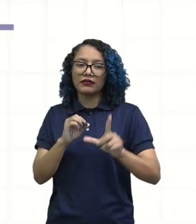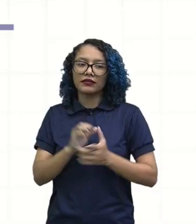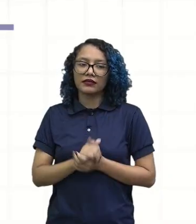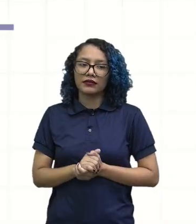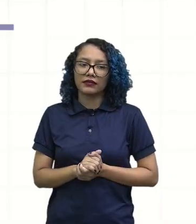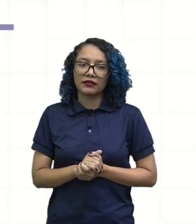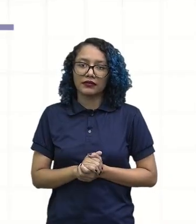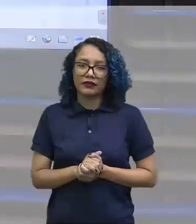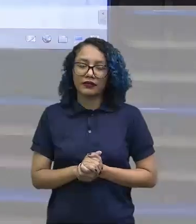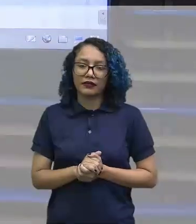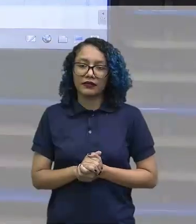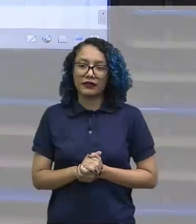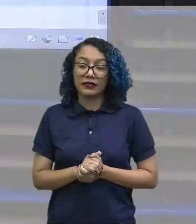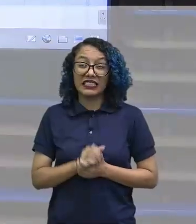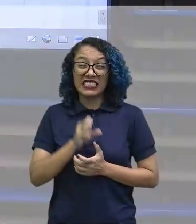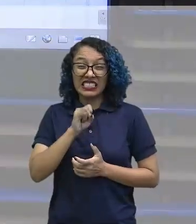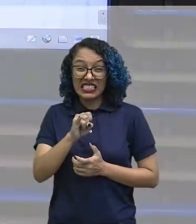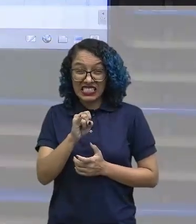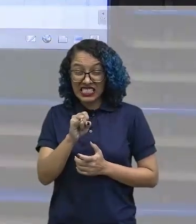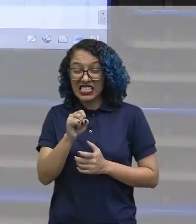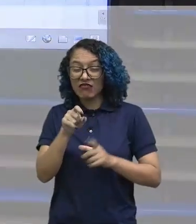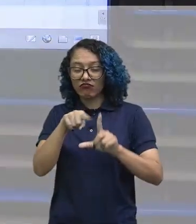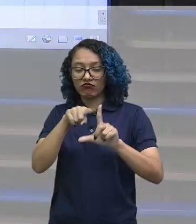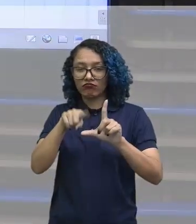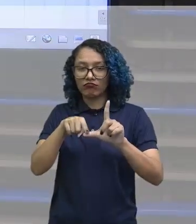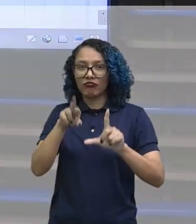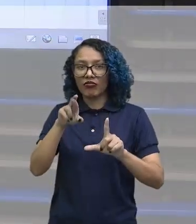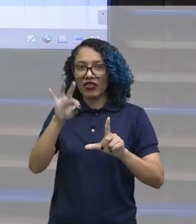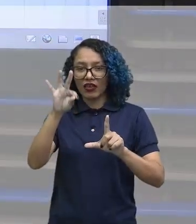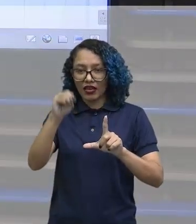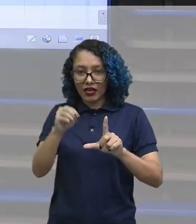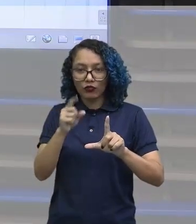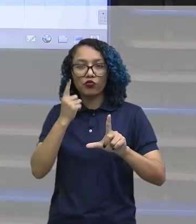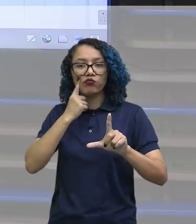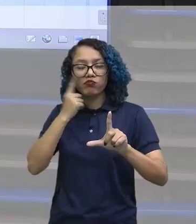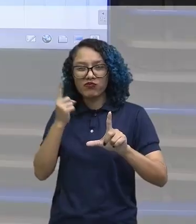falarmos de um ângulo reto, sempre estamos falando que esse ângulo mede